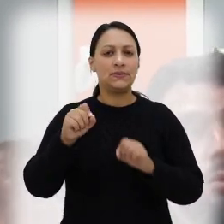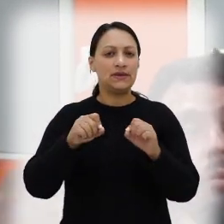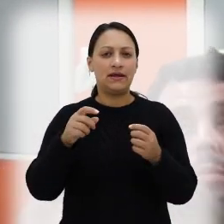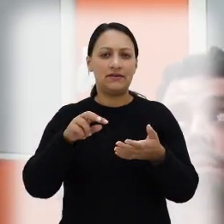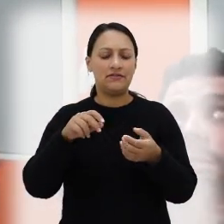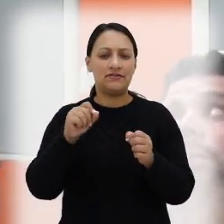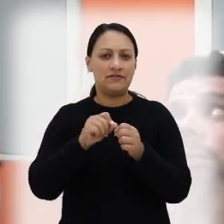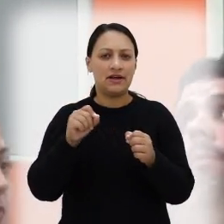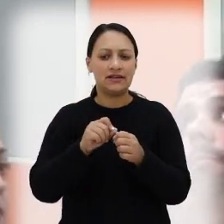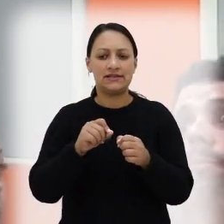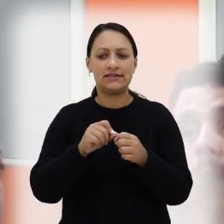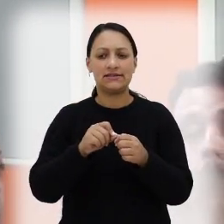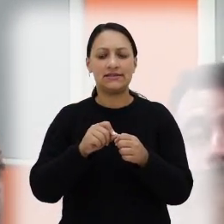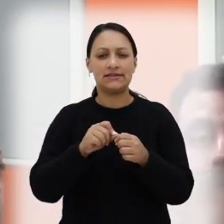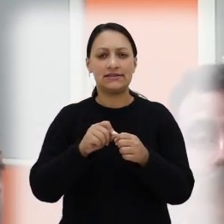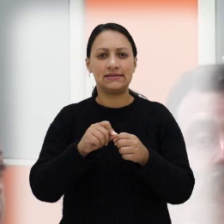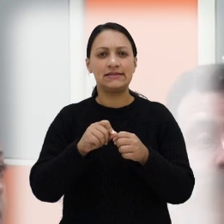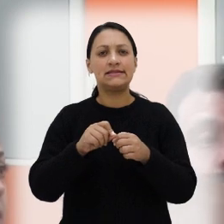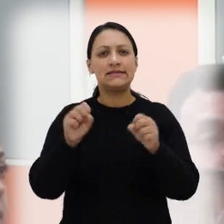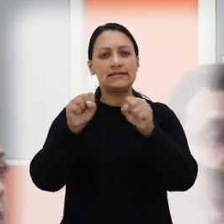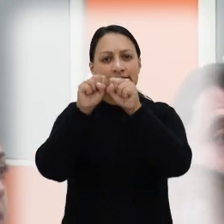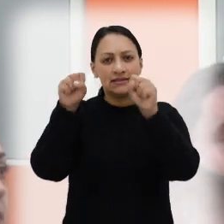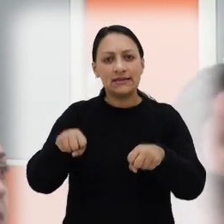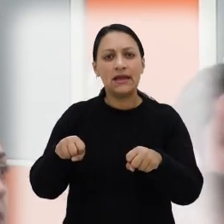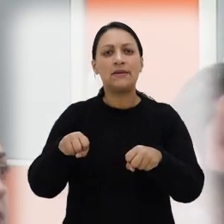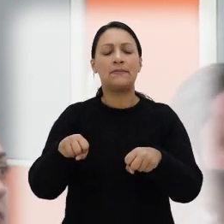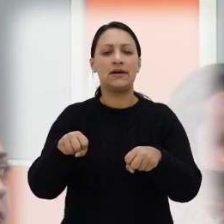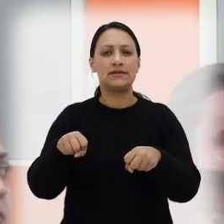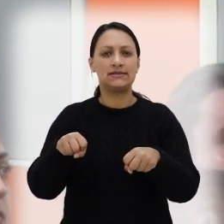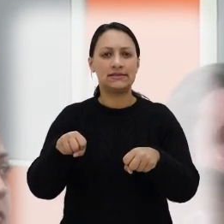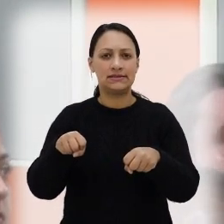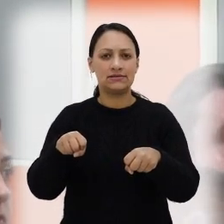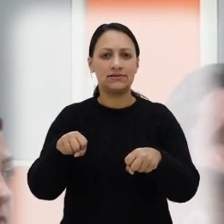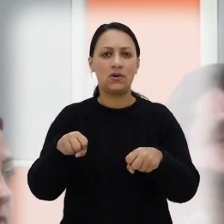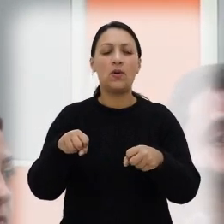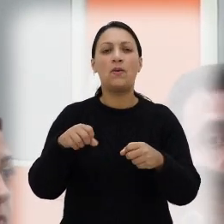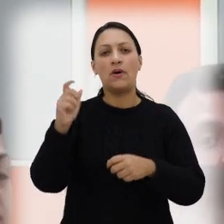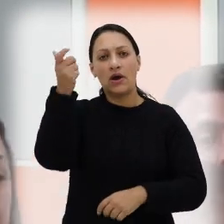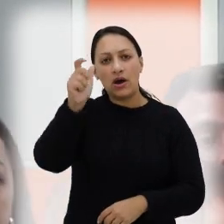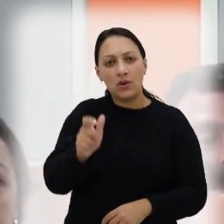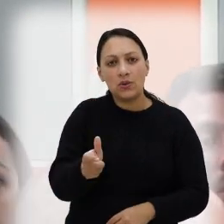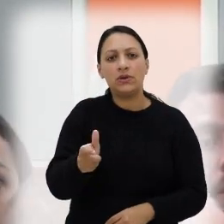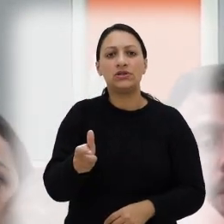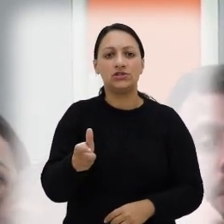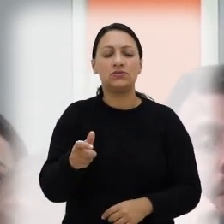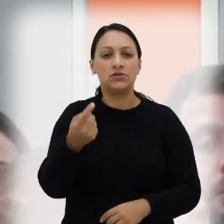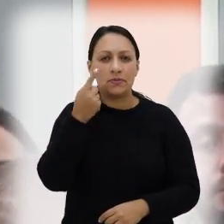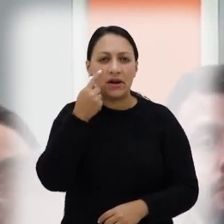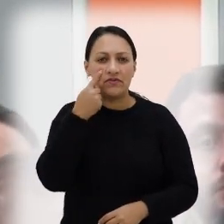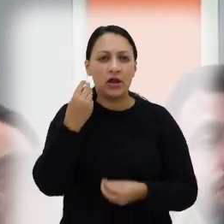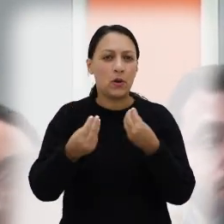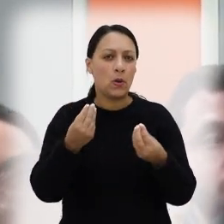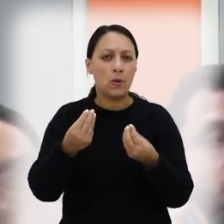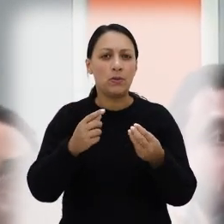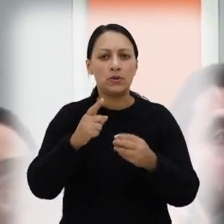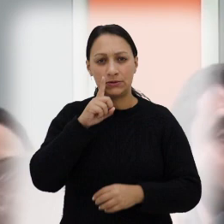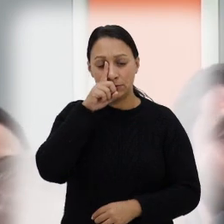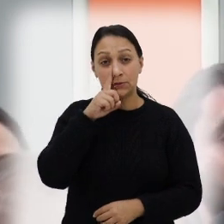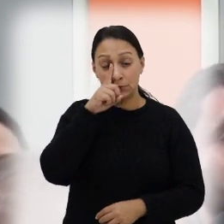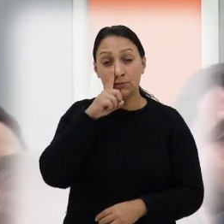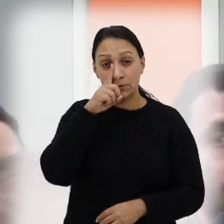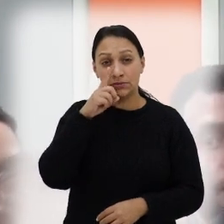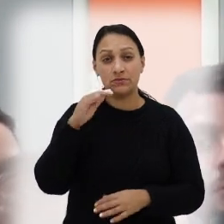customizadas para a área da saúde. Então, a gente atua através de sistemas com algoritmos médicos para estratificação de risco. E também, recentemente, a